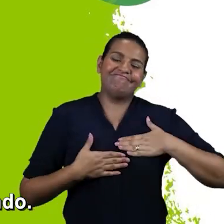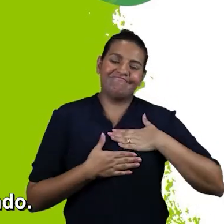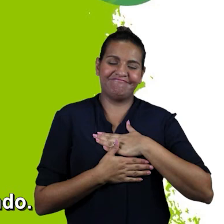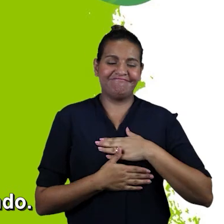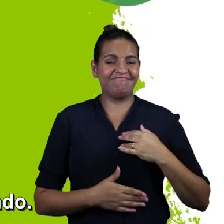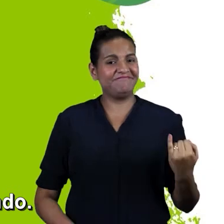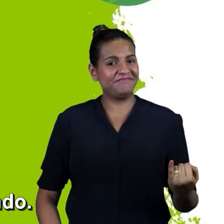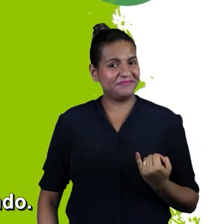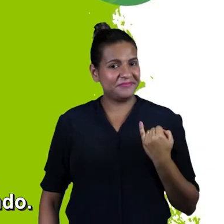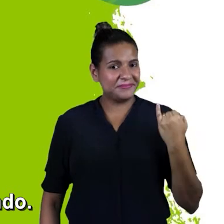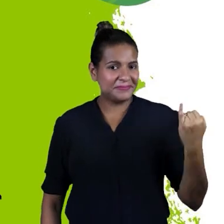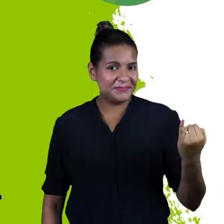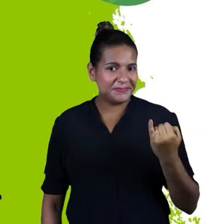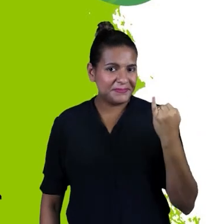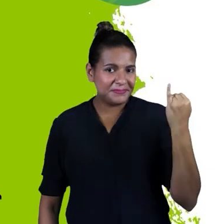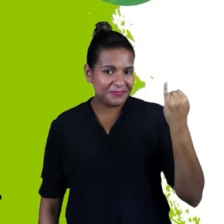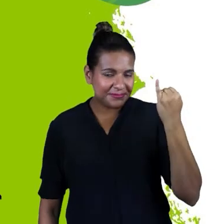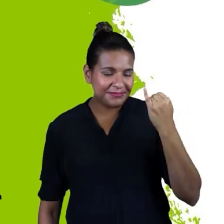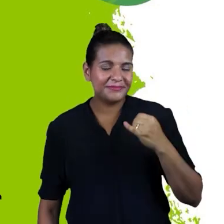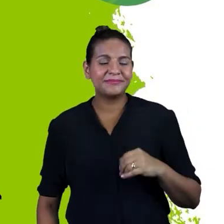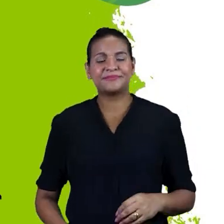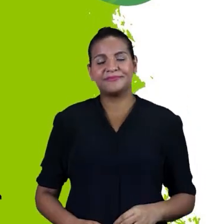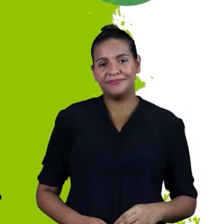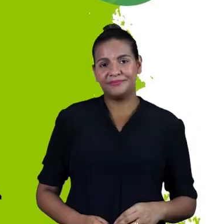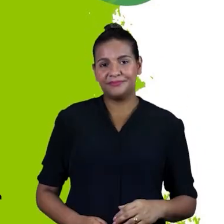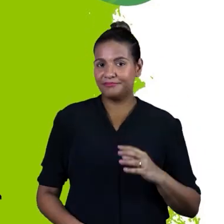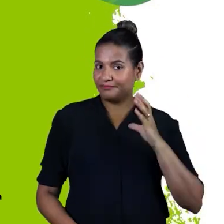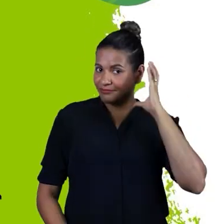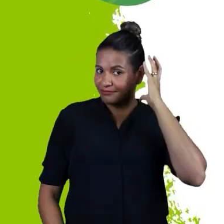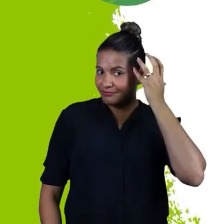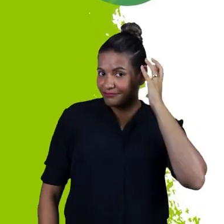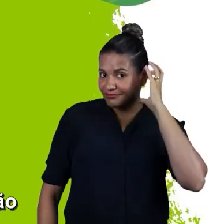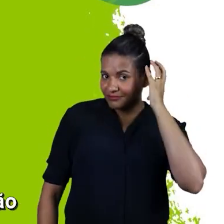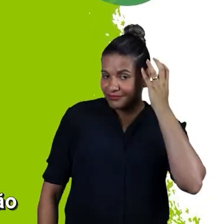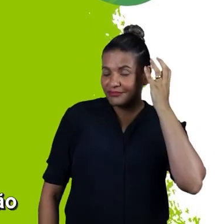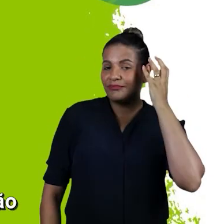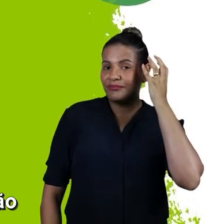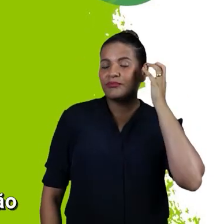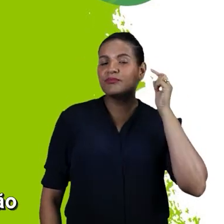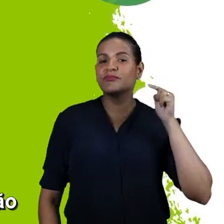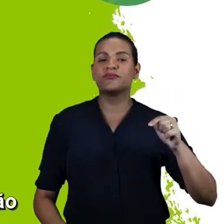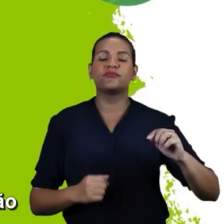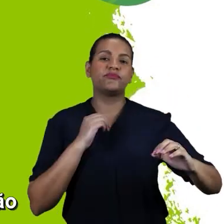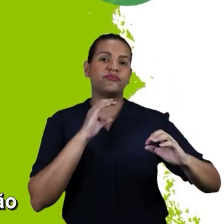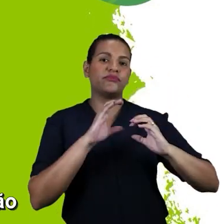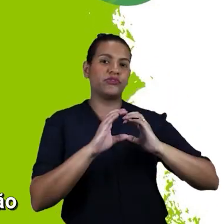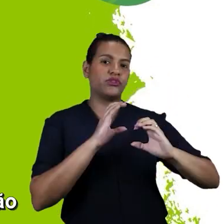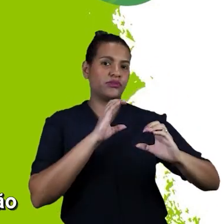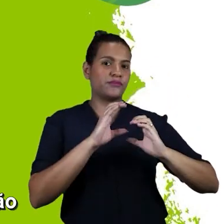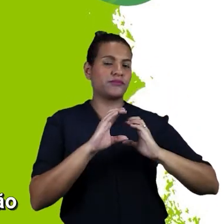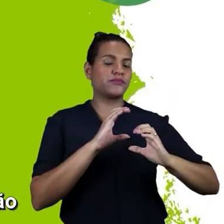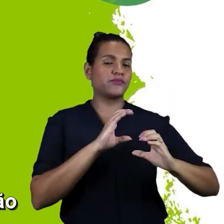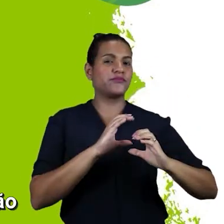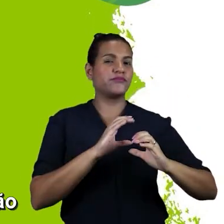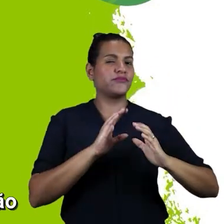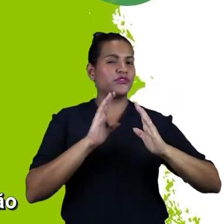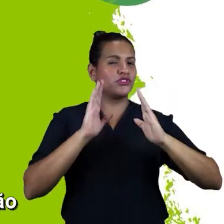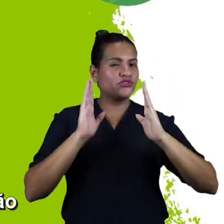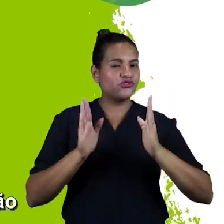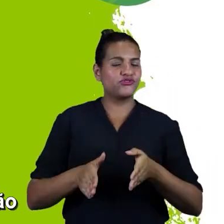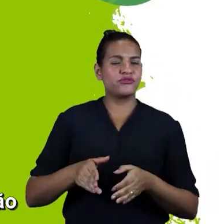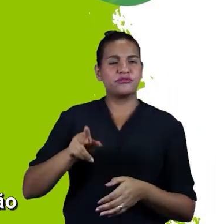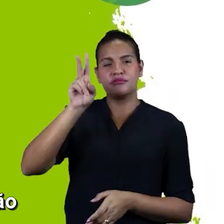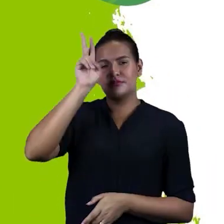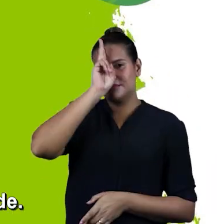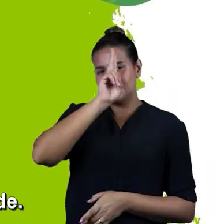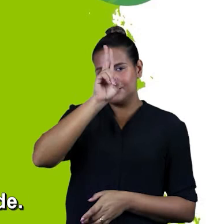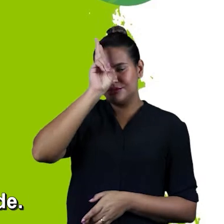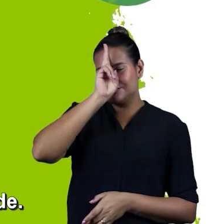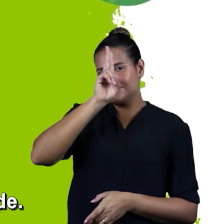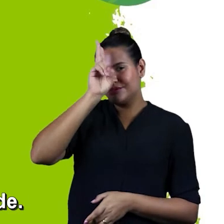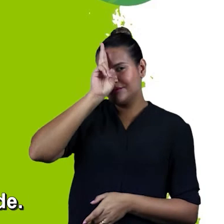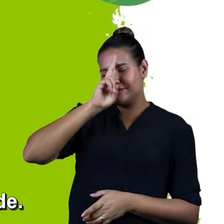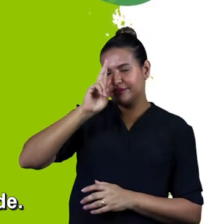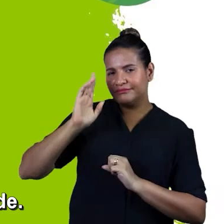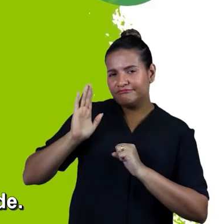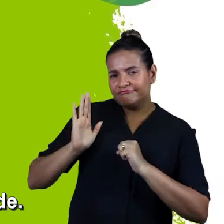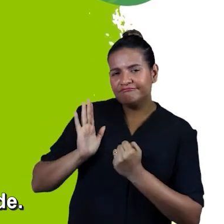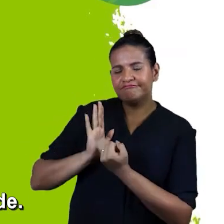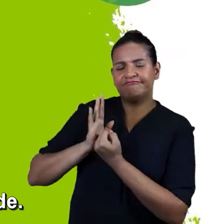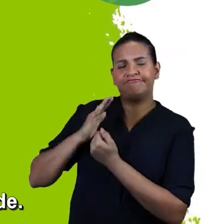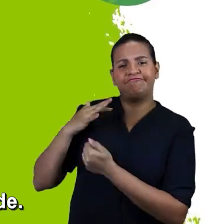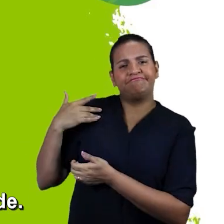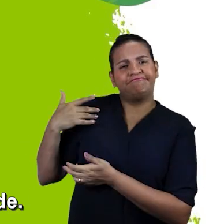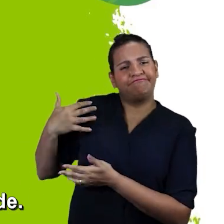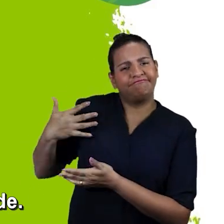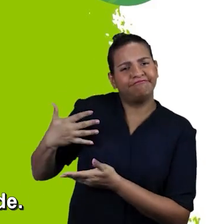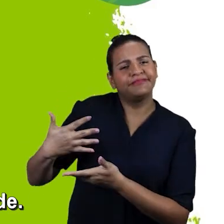se enxerga fazendo, né? Então, isso é muito importante. A rádio também é um dos mecanismos de comunicação que já é considerado